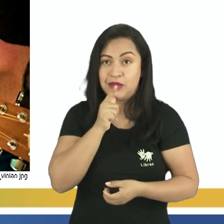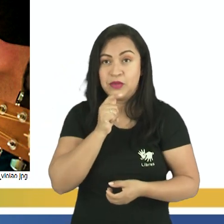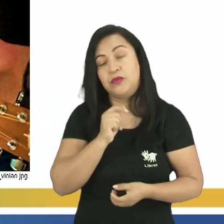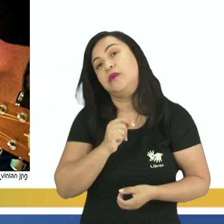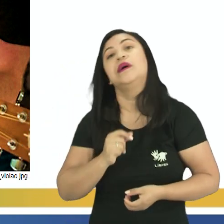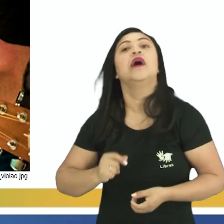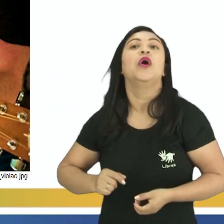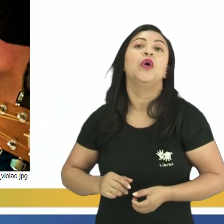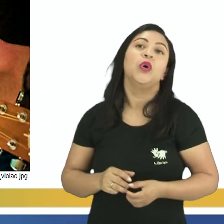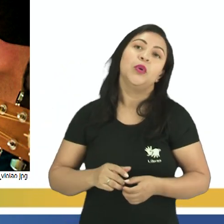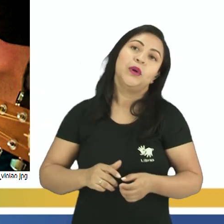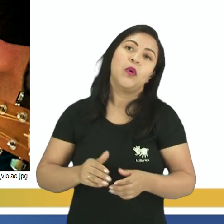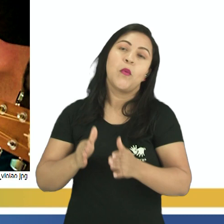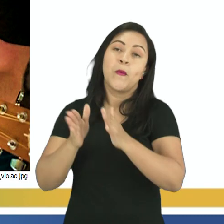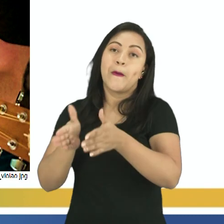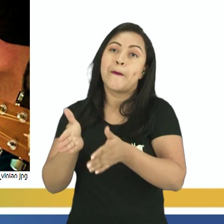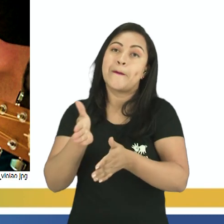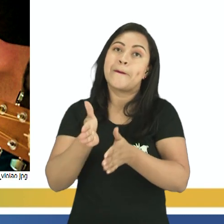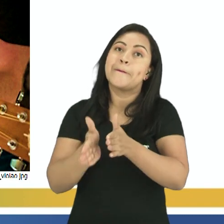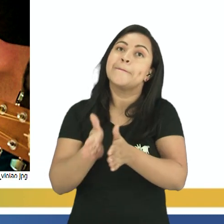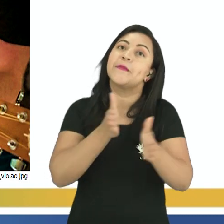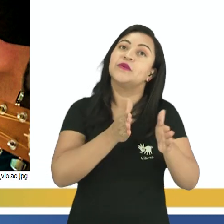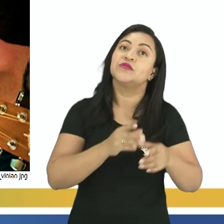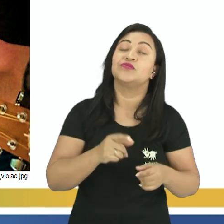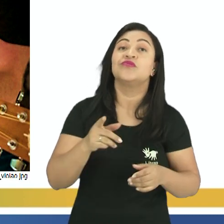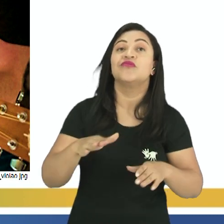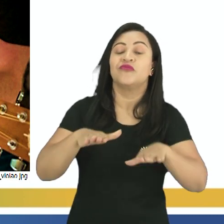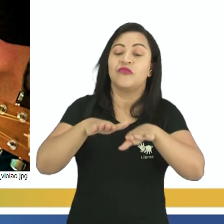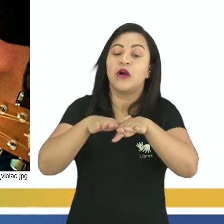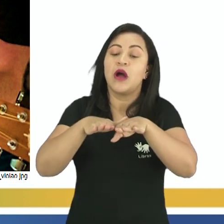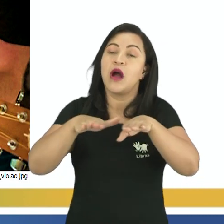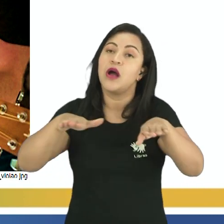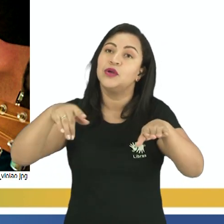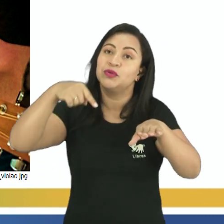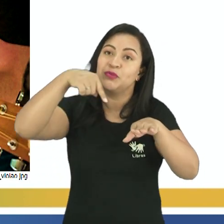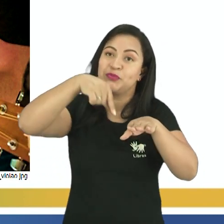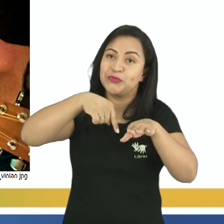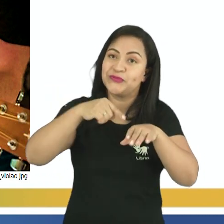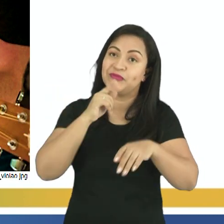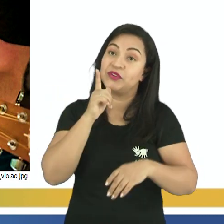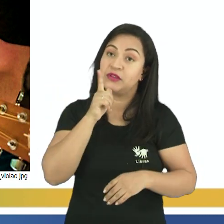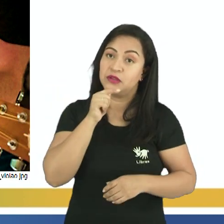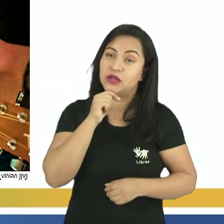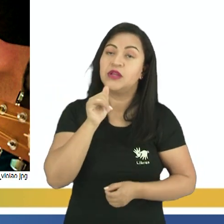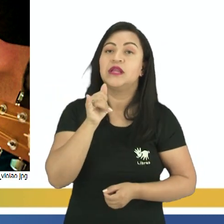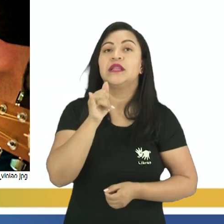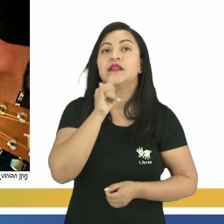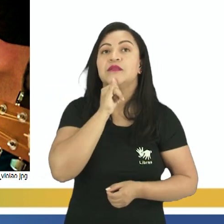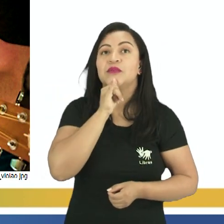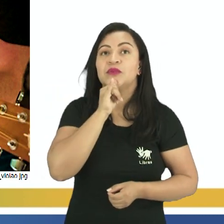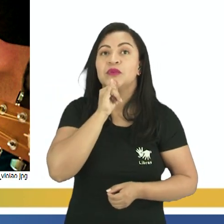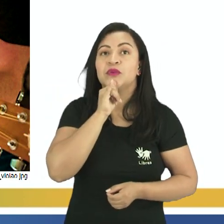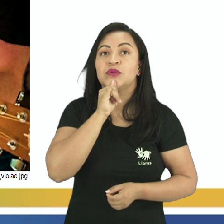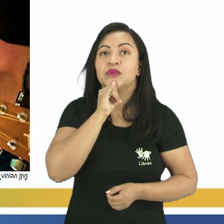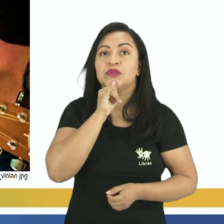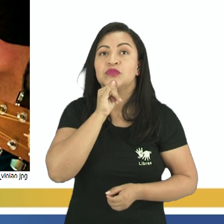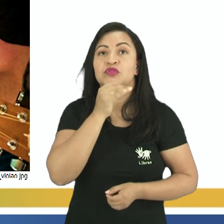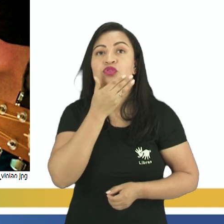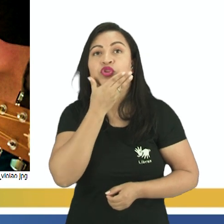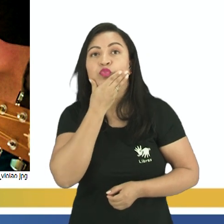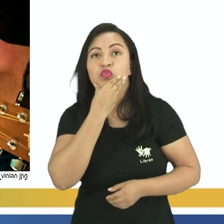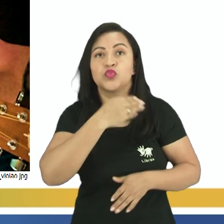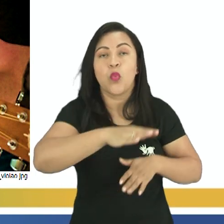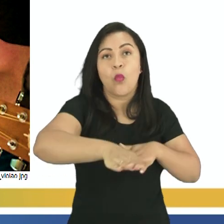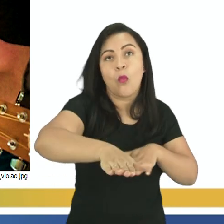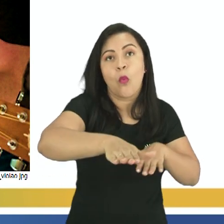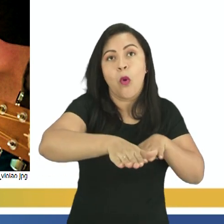O meio de transporte, de propagação, vai ser a superfície da água. Nós temos o exemplo do surfista ali pegando uma